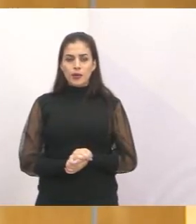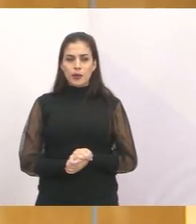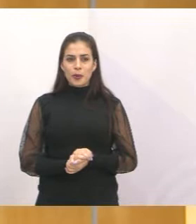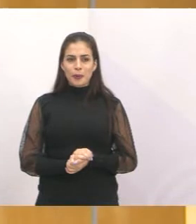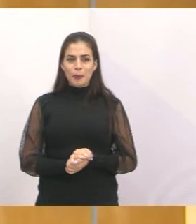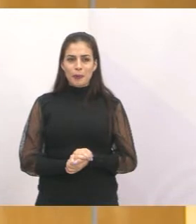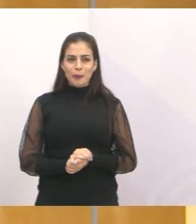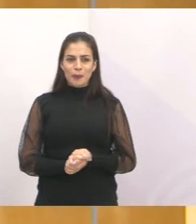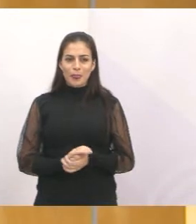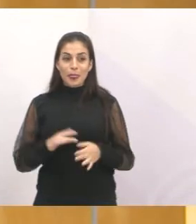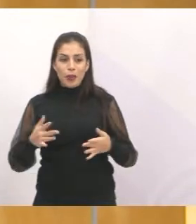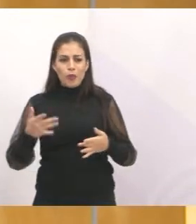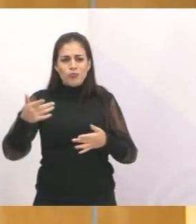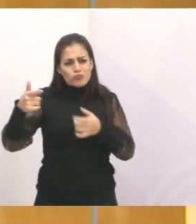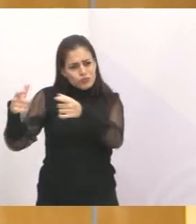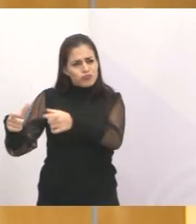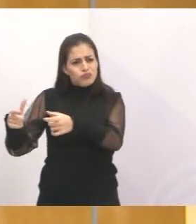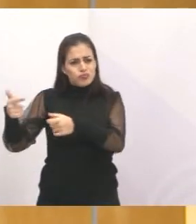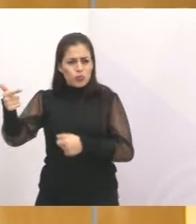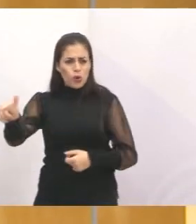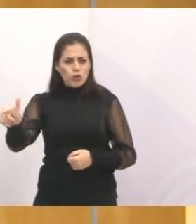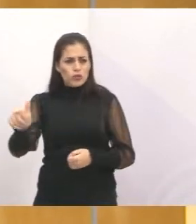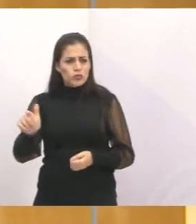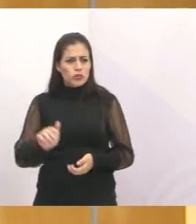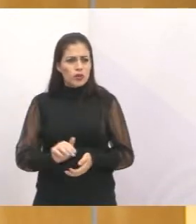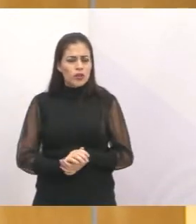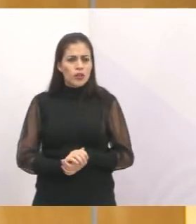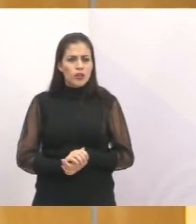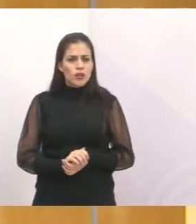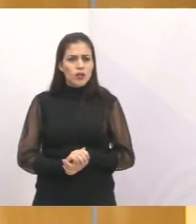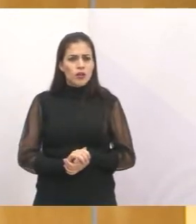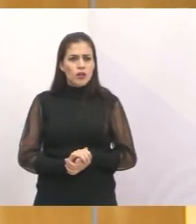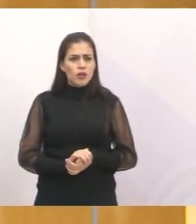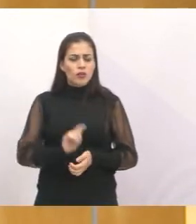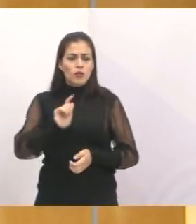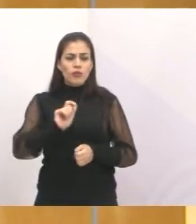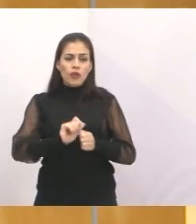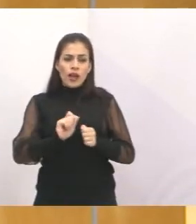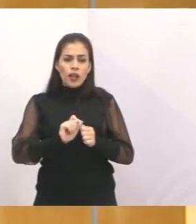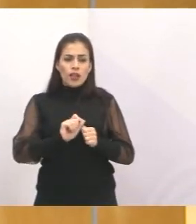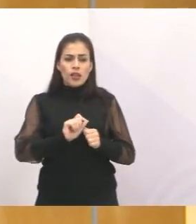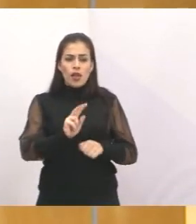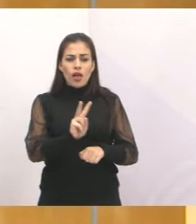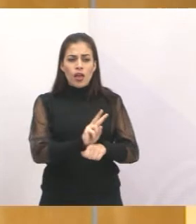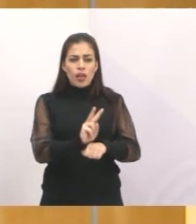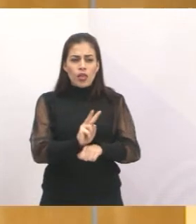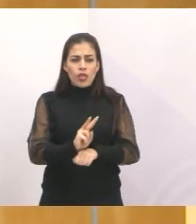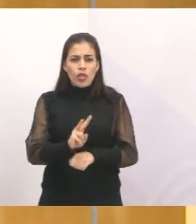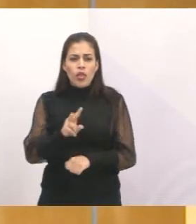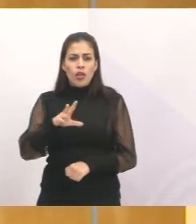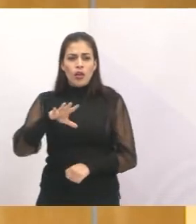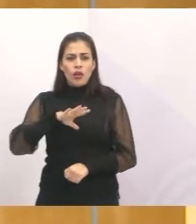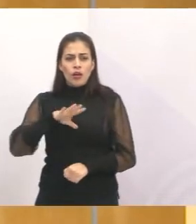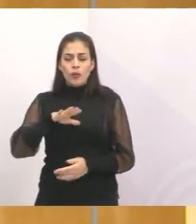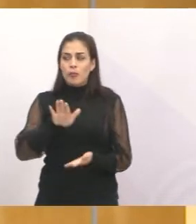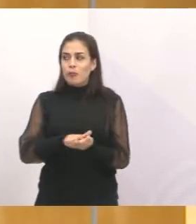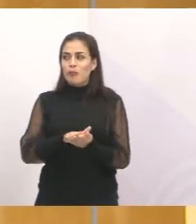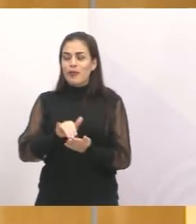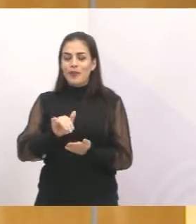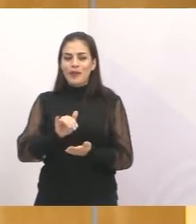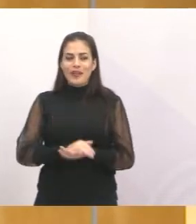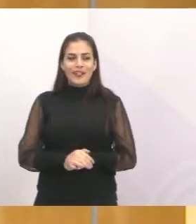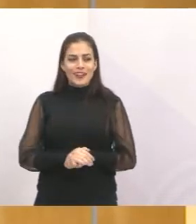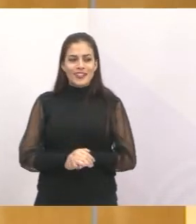com um órgão de fora para poder fazer a fiscalização aqui no município de Jacareí. E votamos no ano